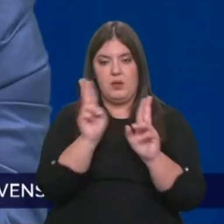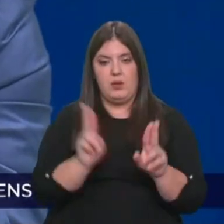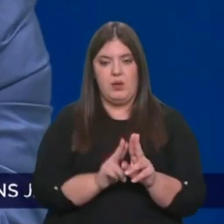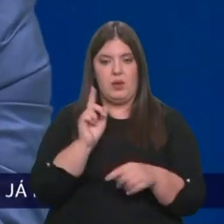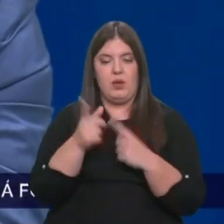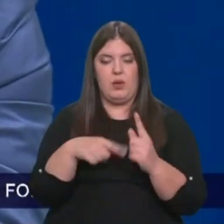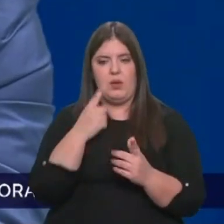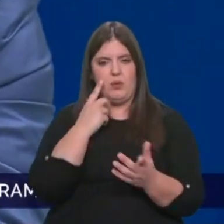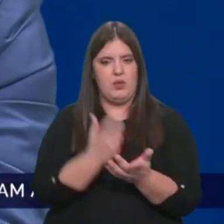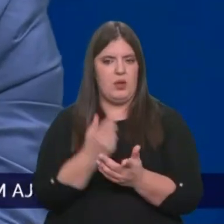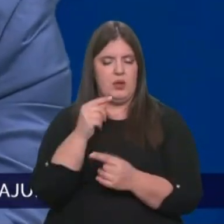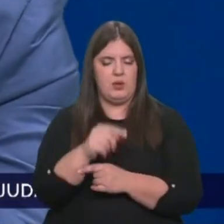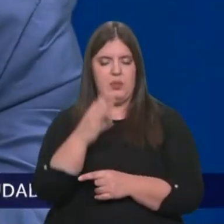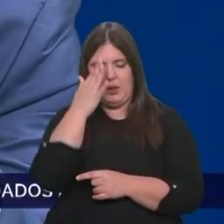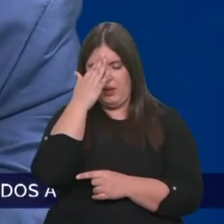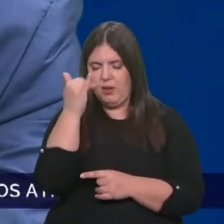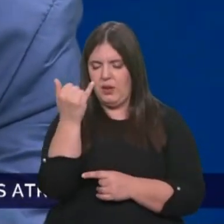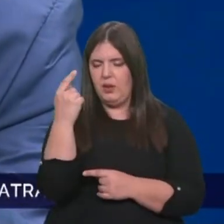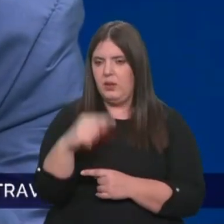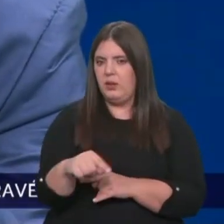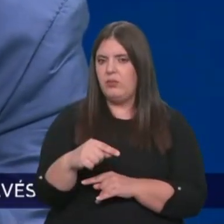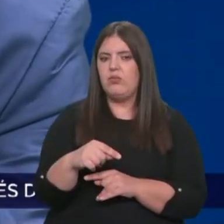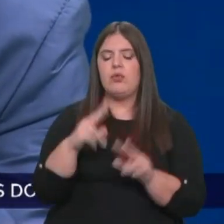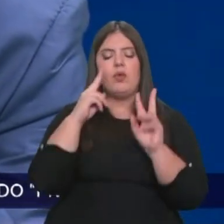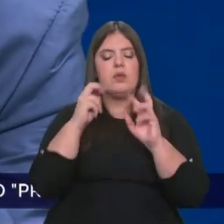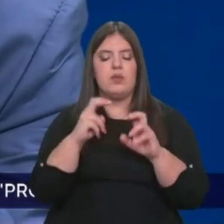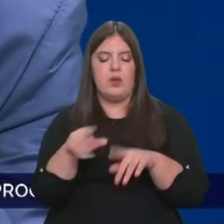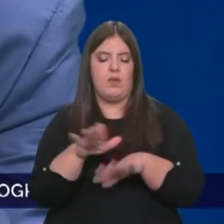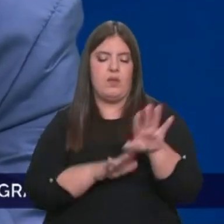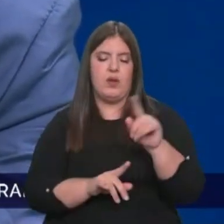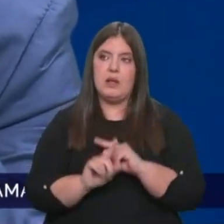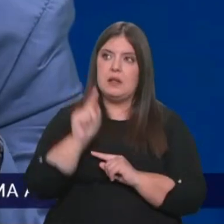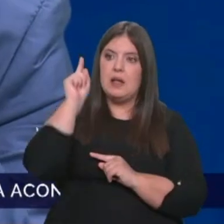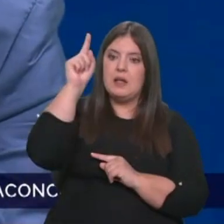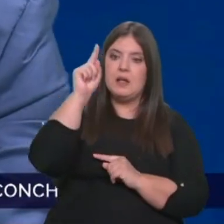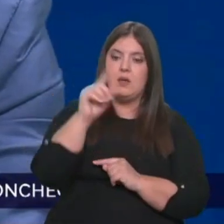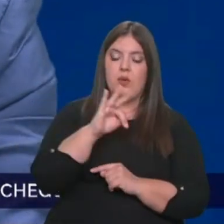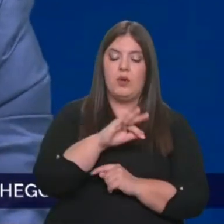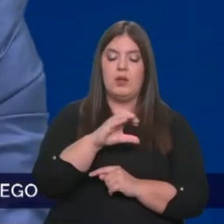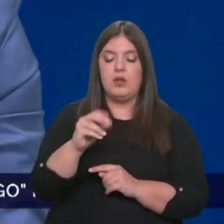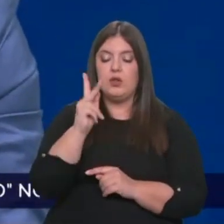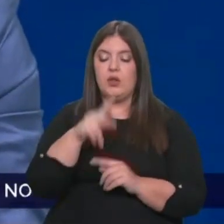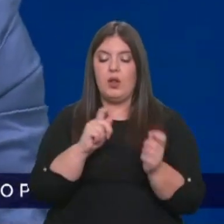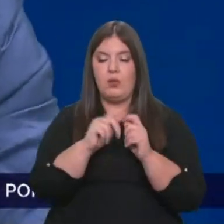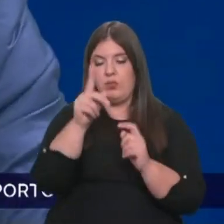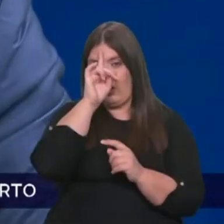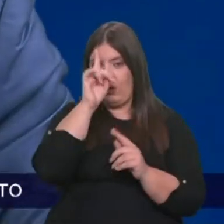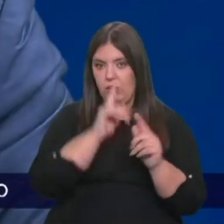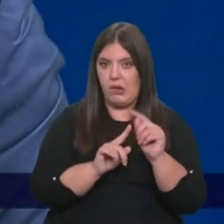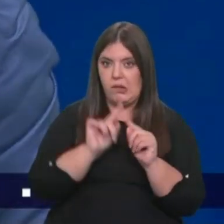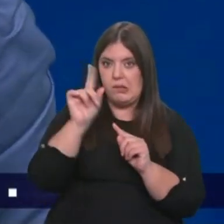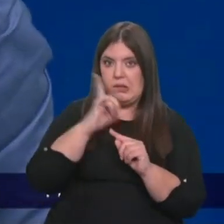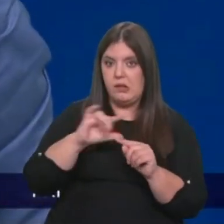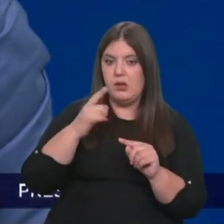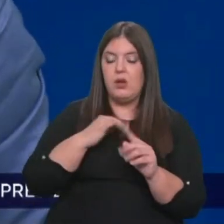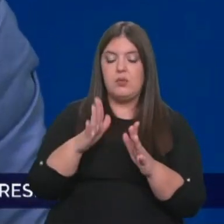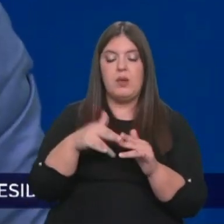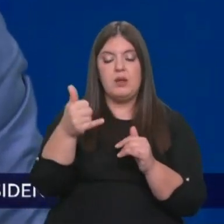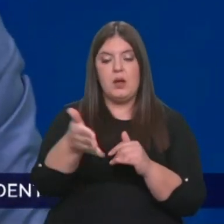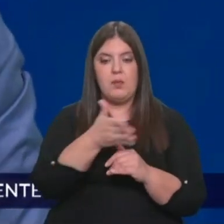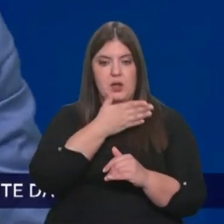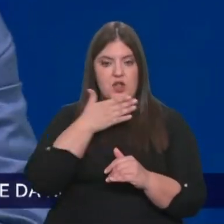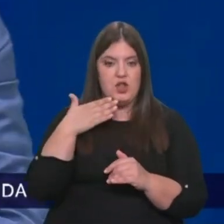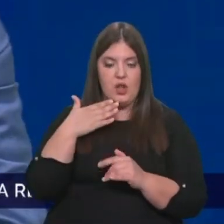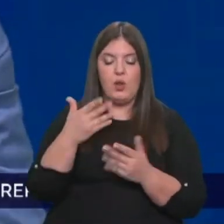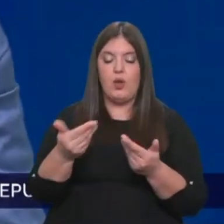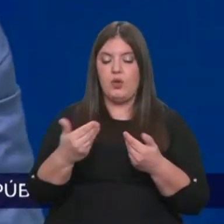nós damos destaque a isso para termos uma ideia de como é que as investigações feitas lá em cima, a cerca de 400 km de altitude, nós, mais tarde ou mais cedo,